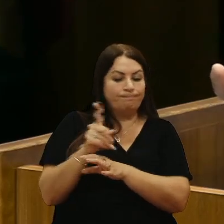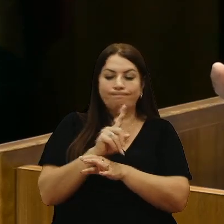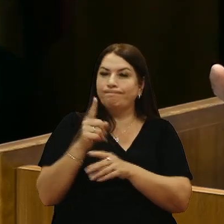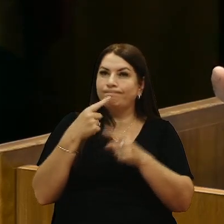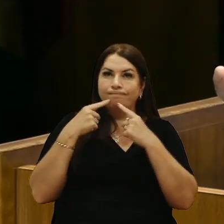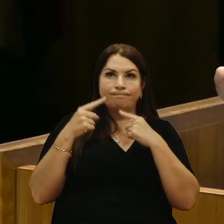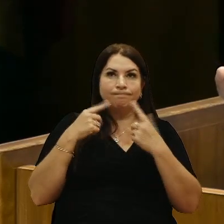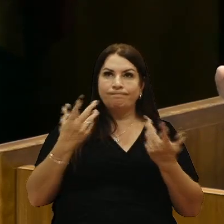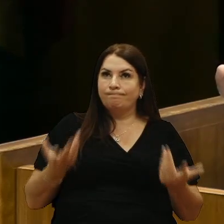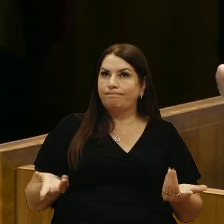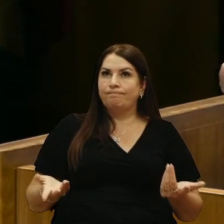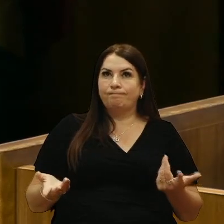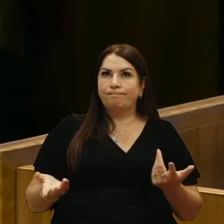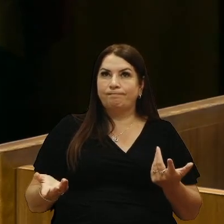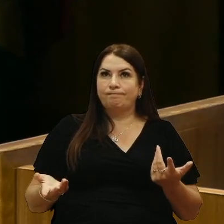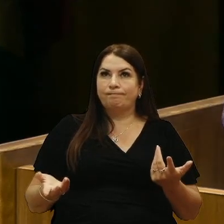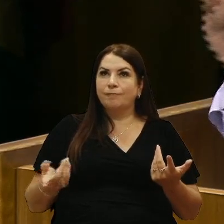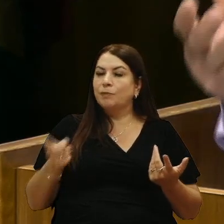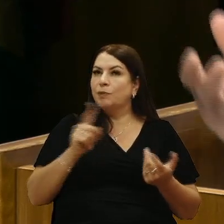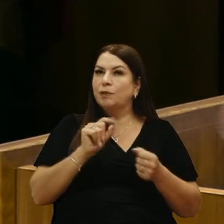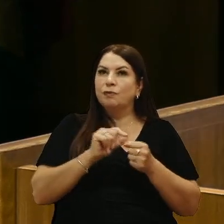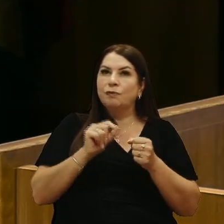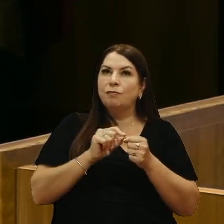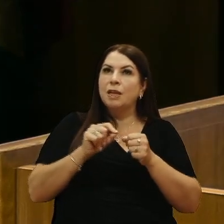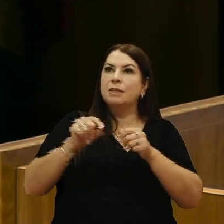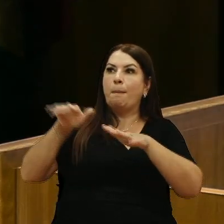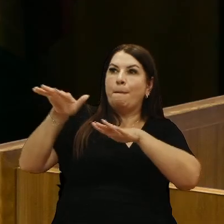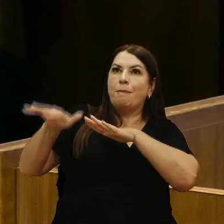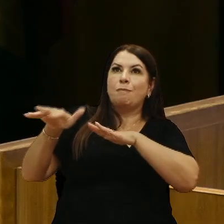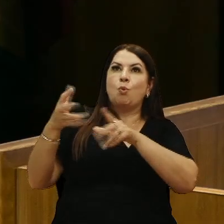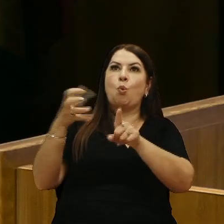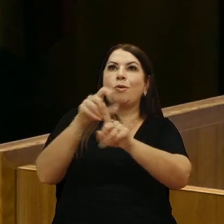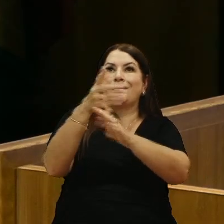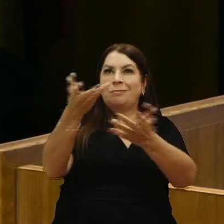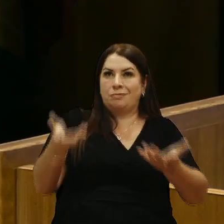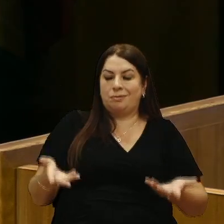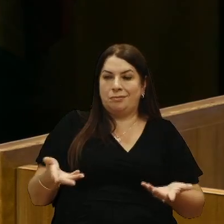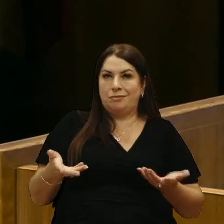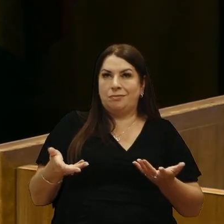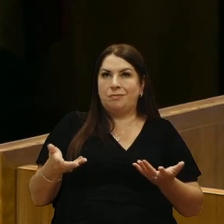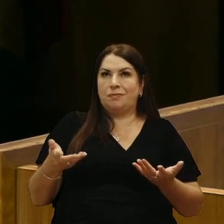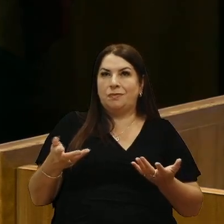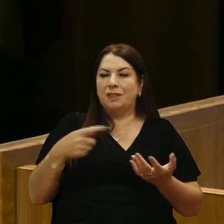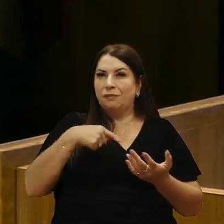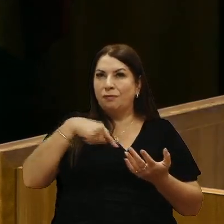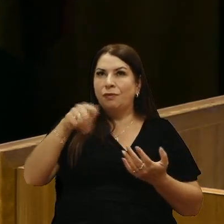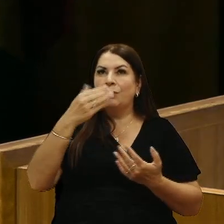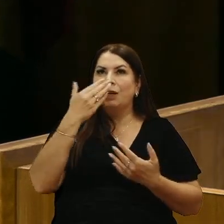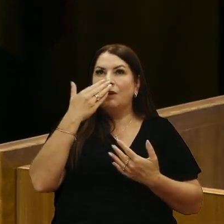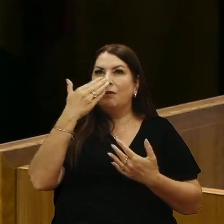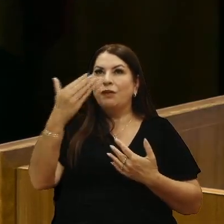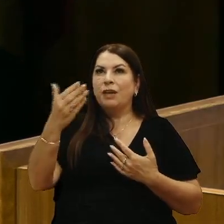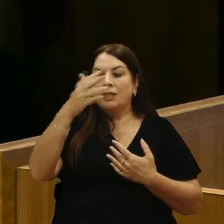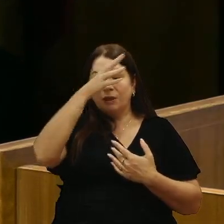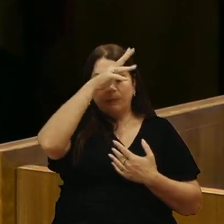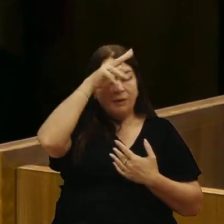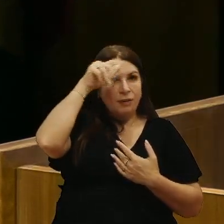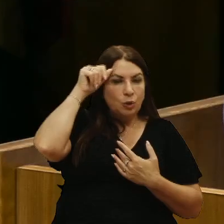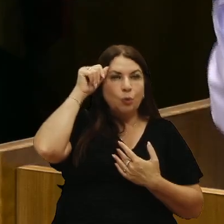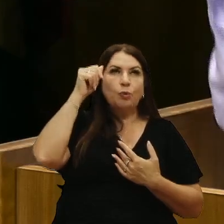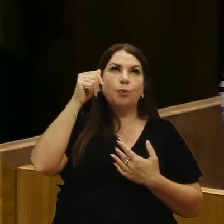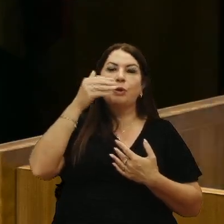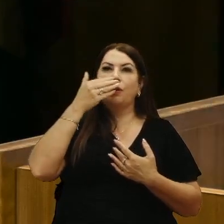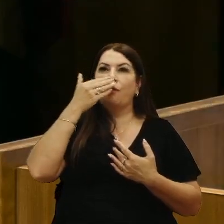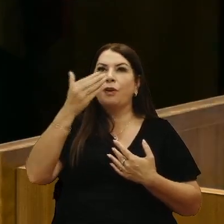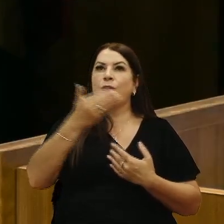reclamam. Vocês não fazem manifestações contra isso. Vocês não vão na frente de uma prefeitura, na frente